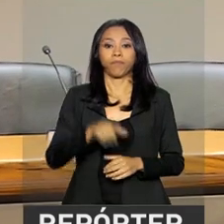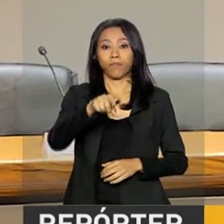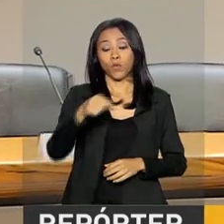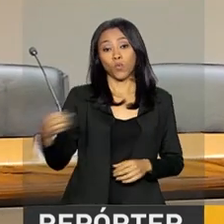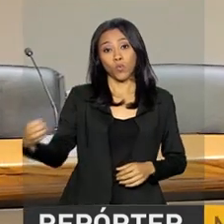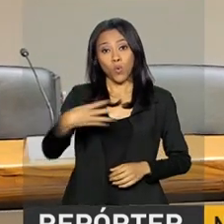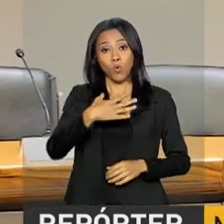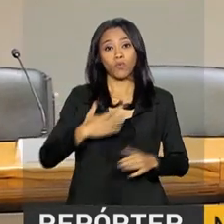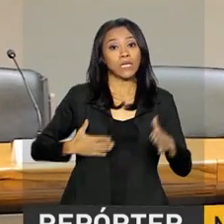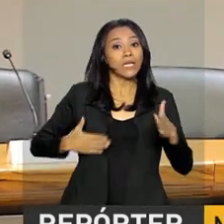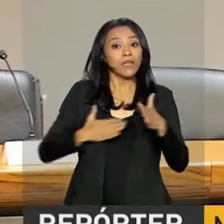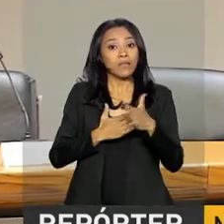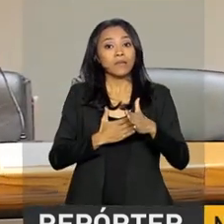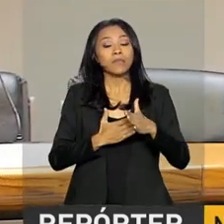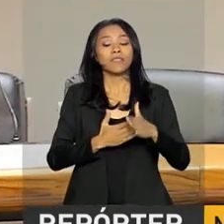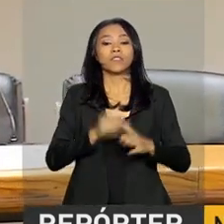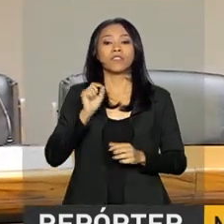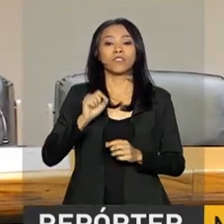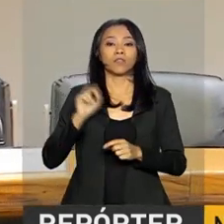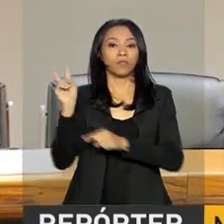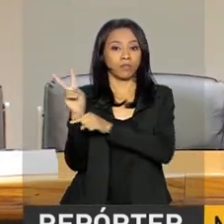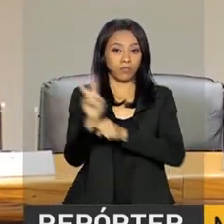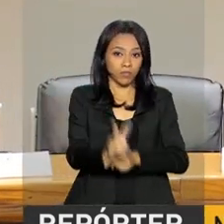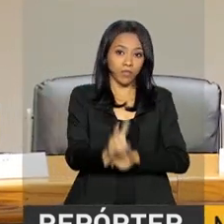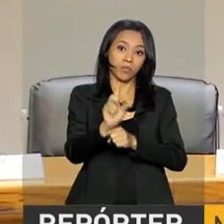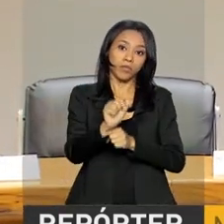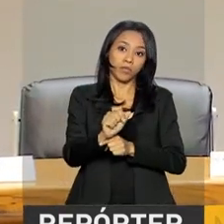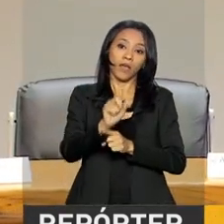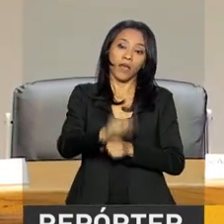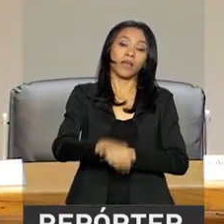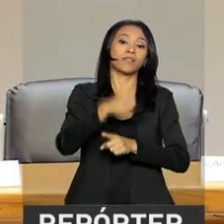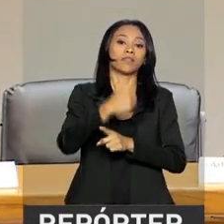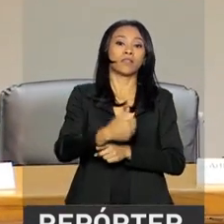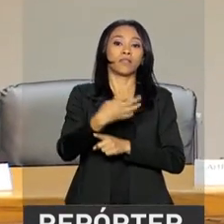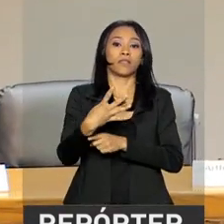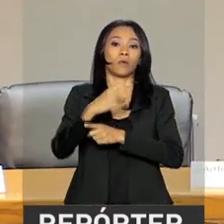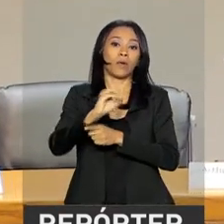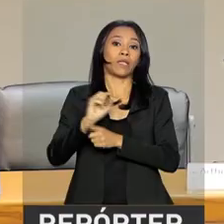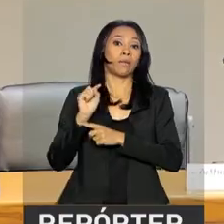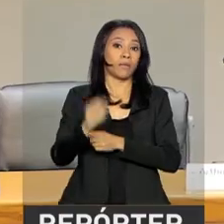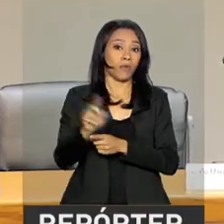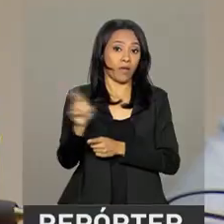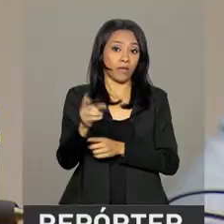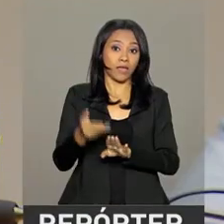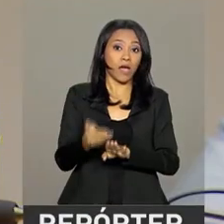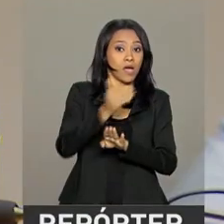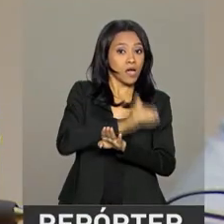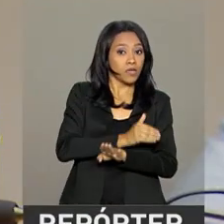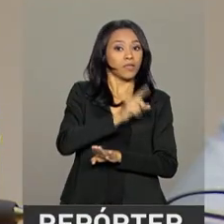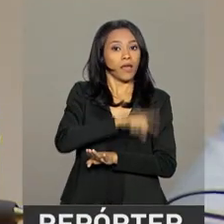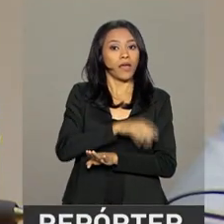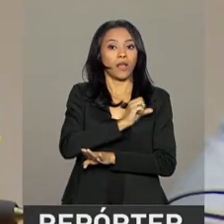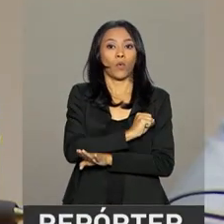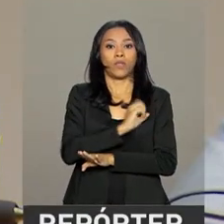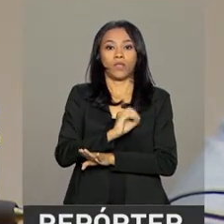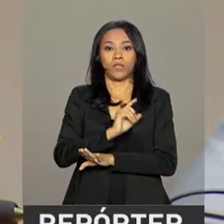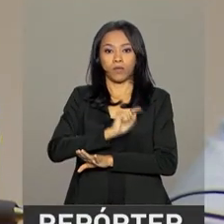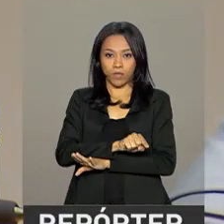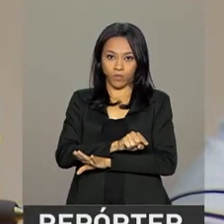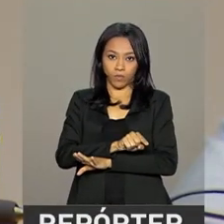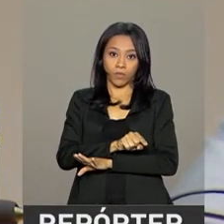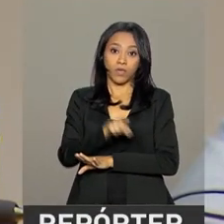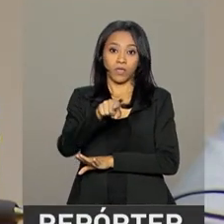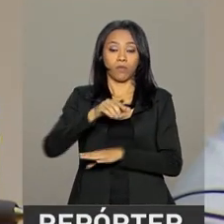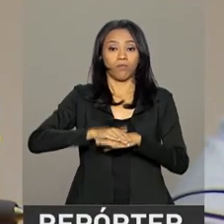de financiamento do programa nacional de crédito fundiário de 140 mil reais antes o valor era de 80 mil reais a